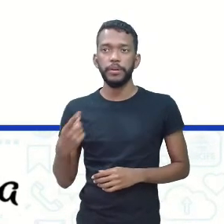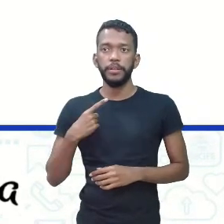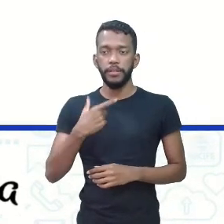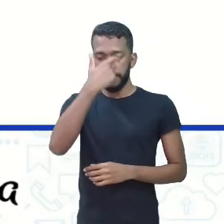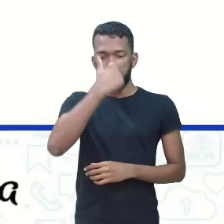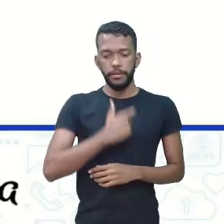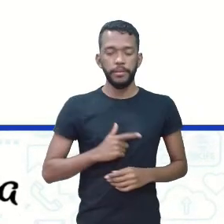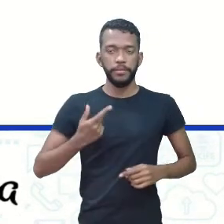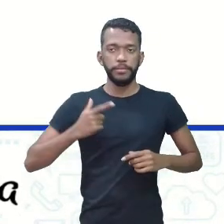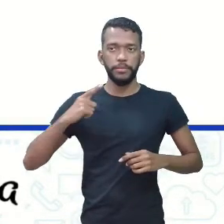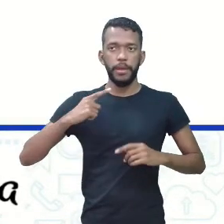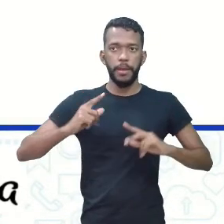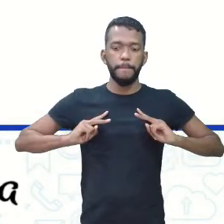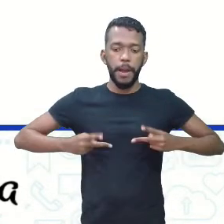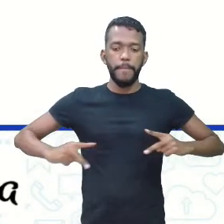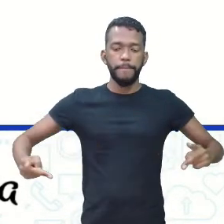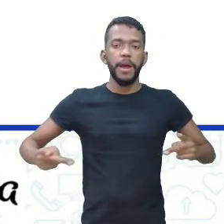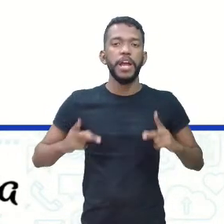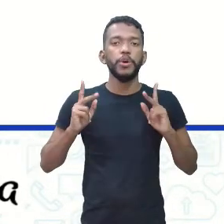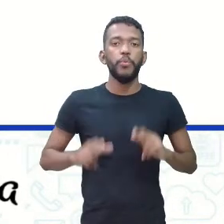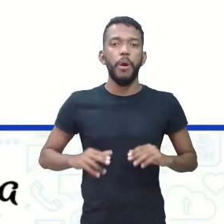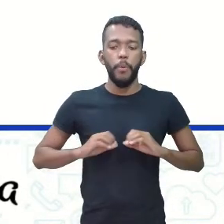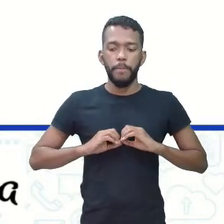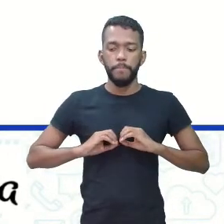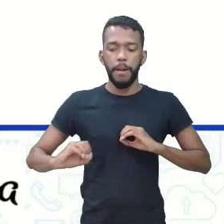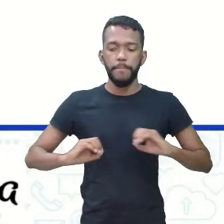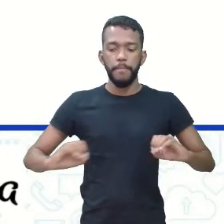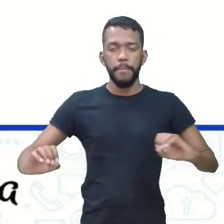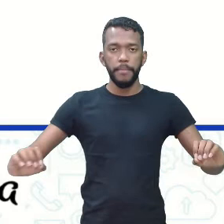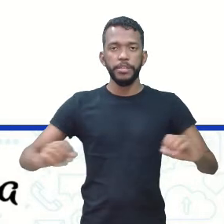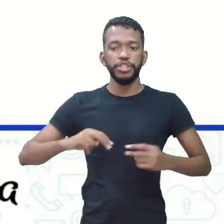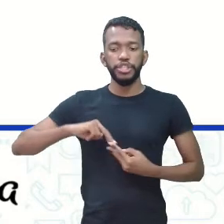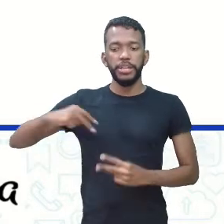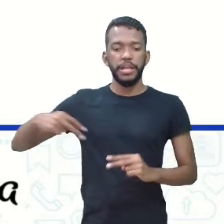descendentes geneticamente iguais a ele. Então, não